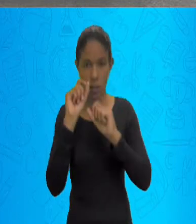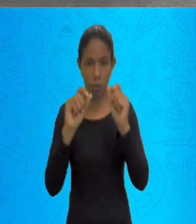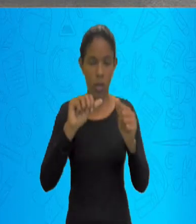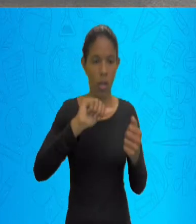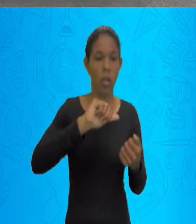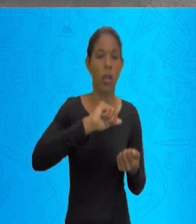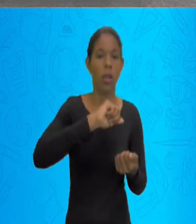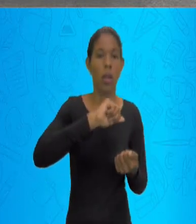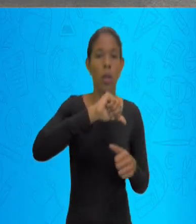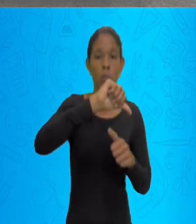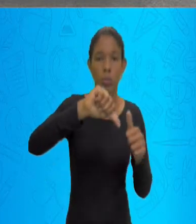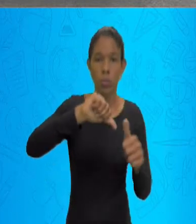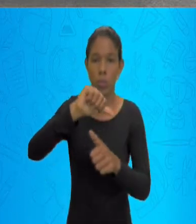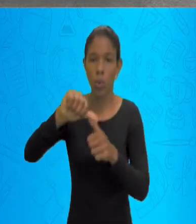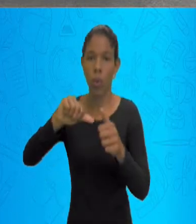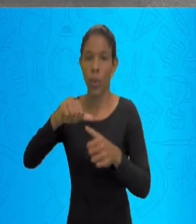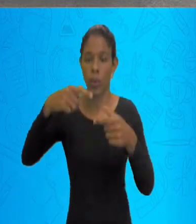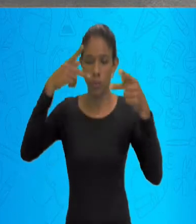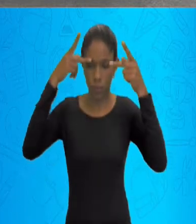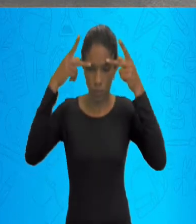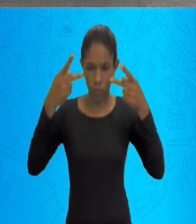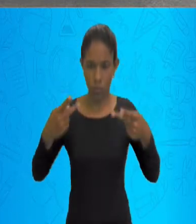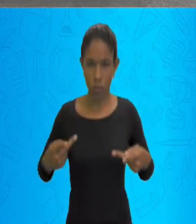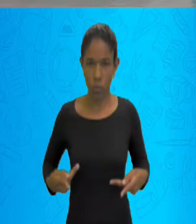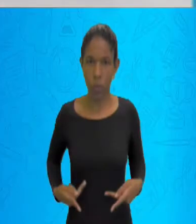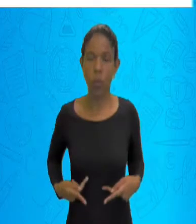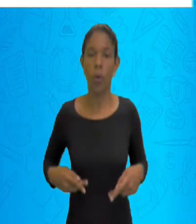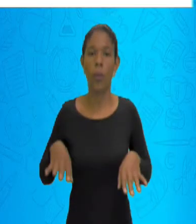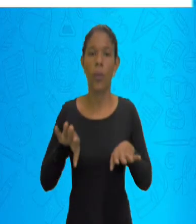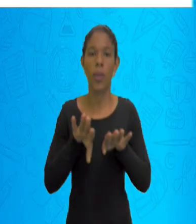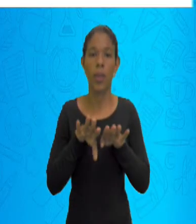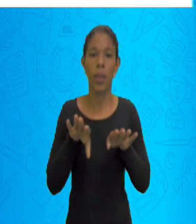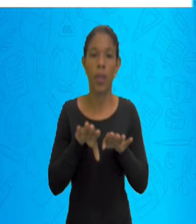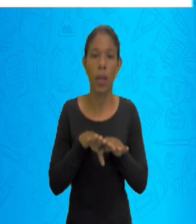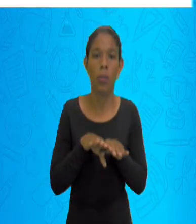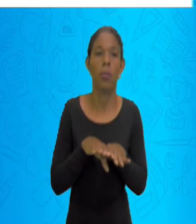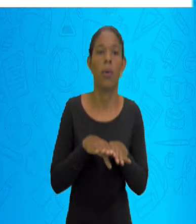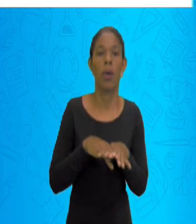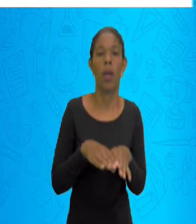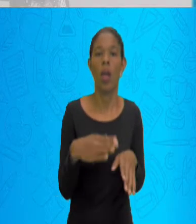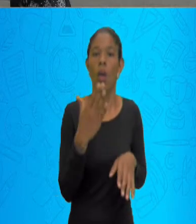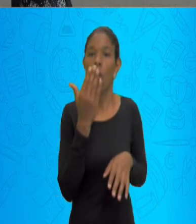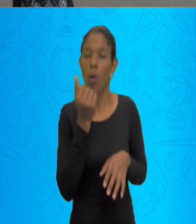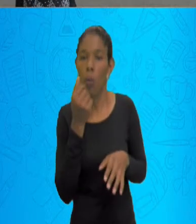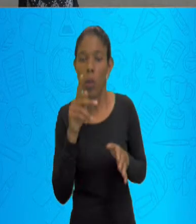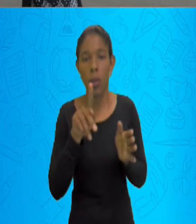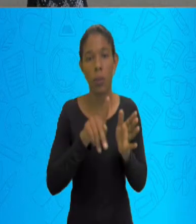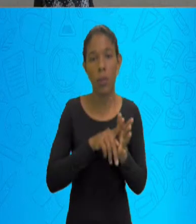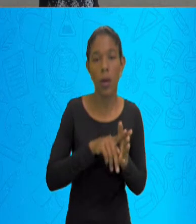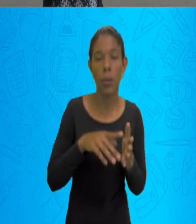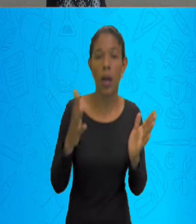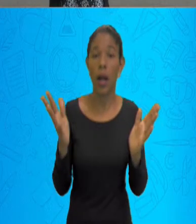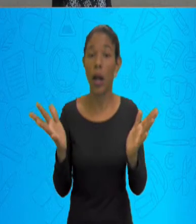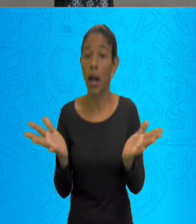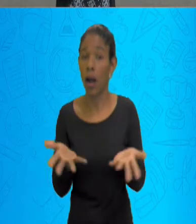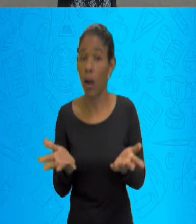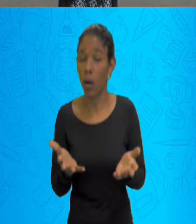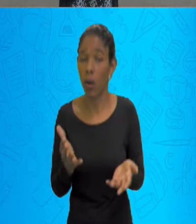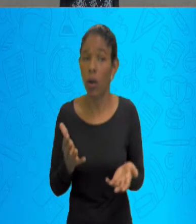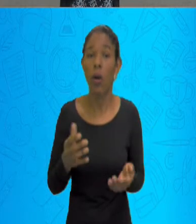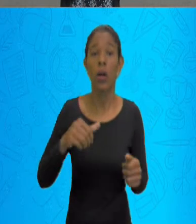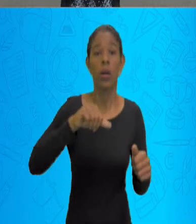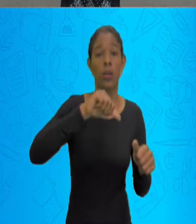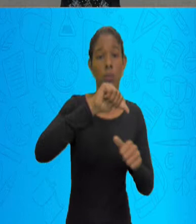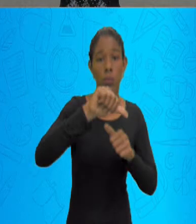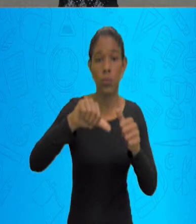hábitos alimentares, e aí agora a gente vai falar um pouquinho de como que acontecem essas mudanças dentro das